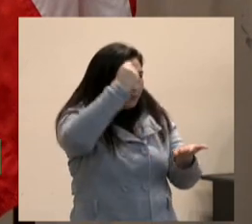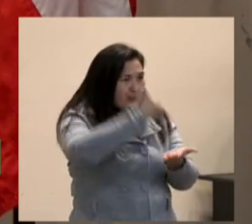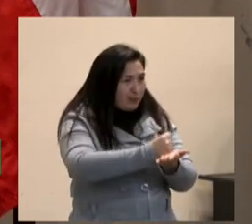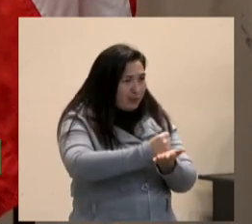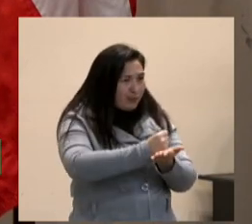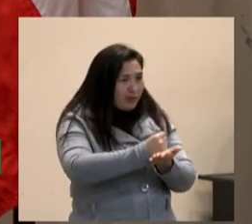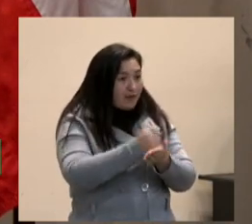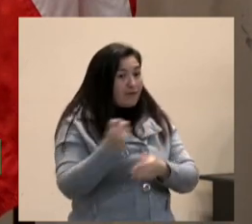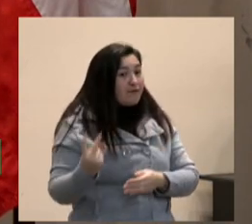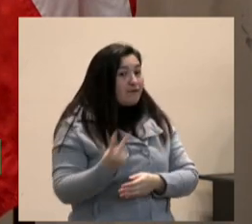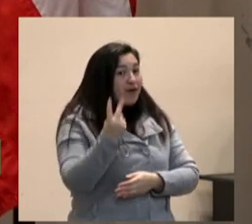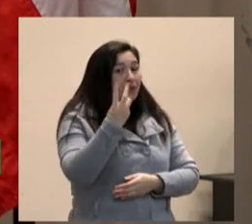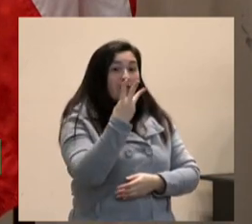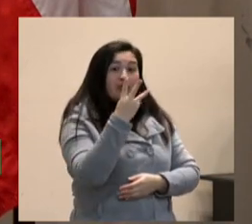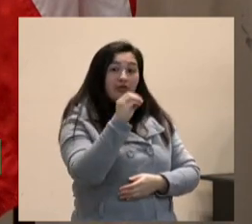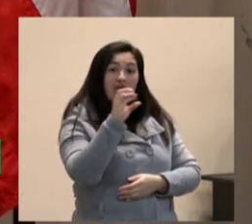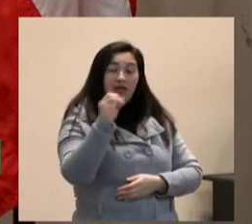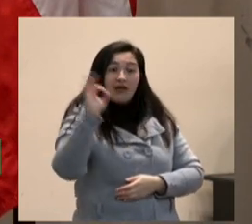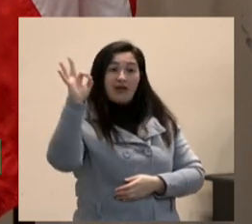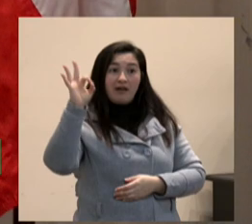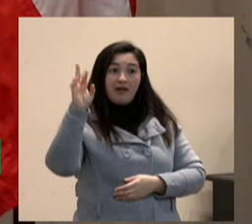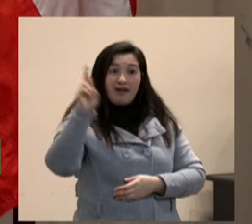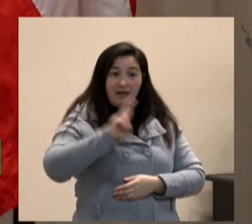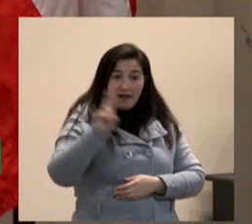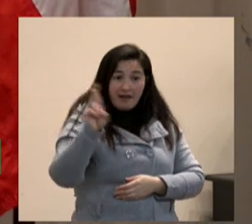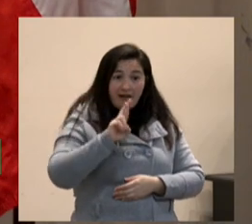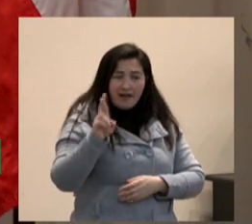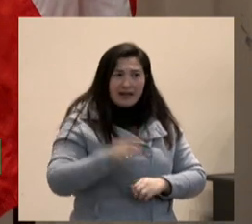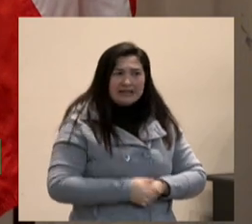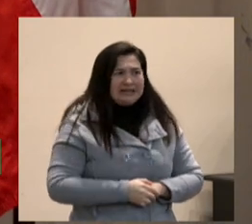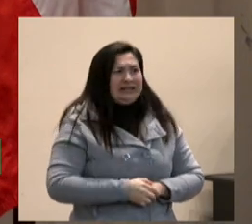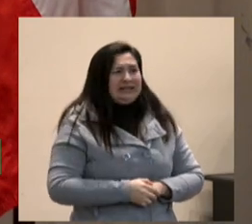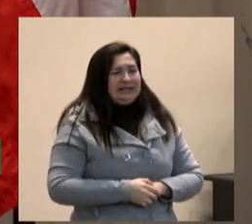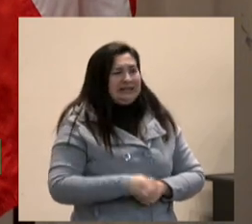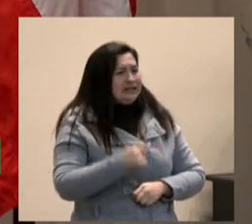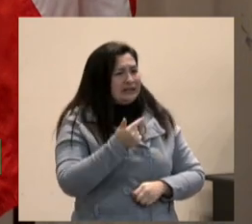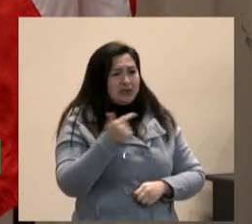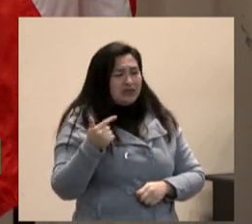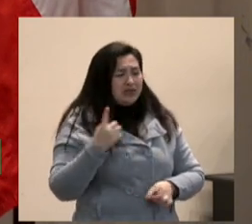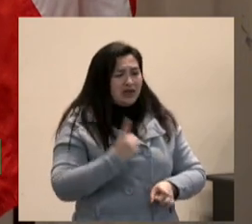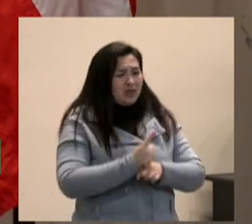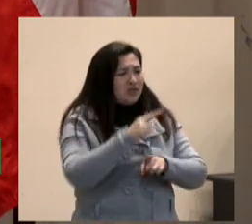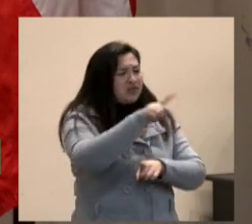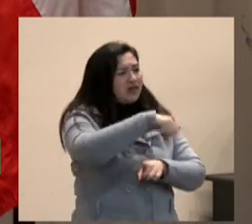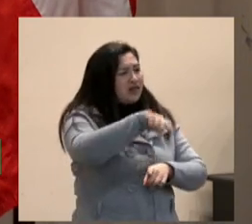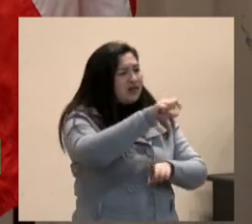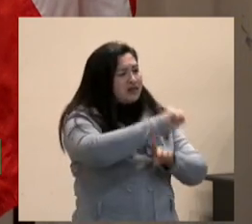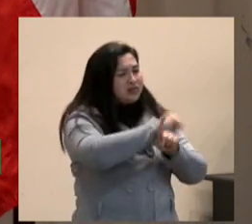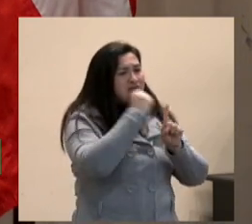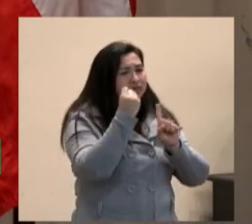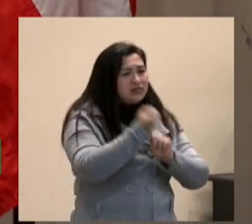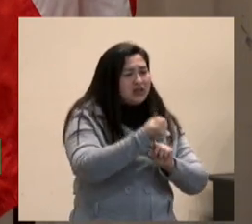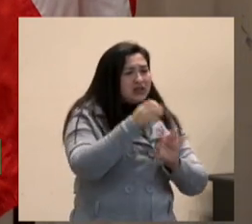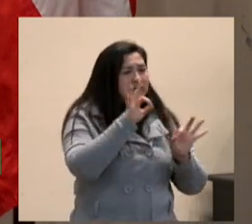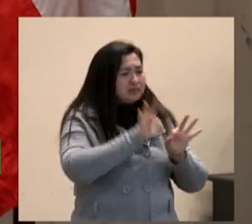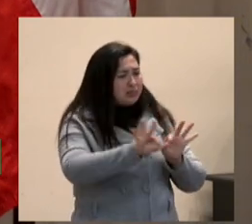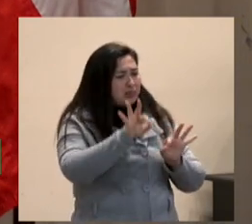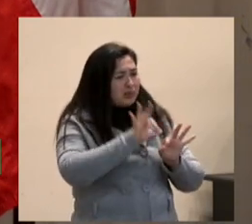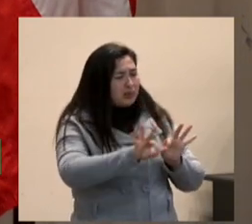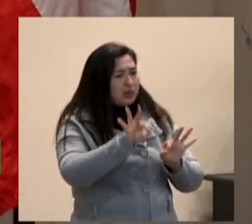R$ 300. E aí, a gente não encontra na sociedade